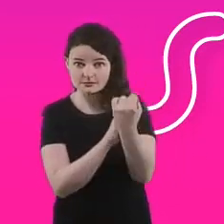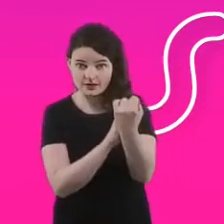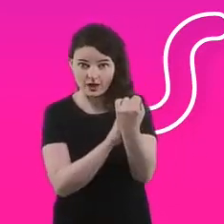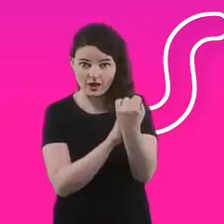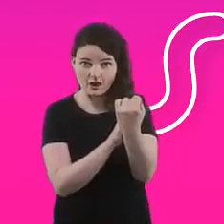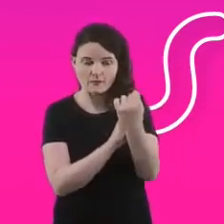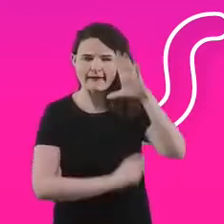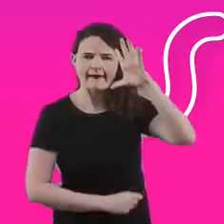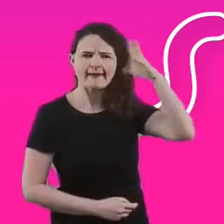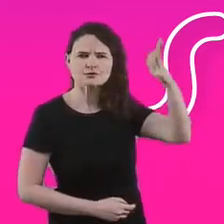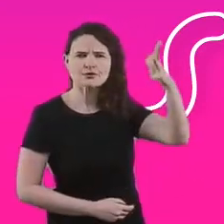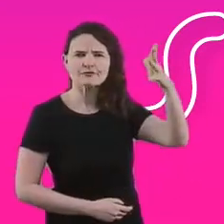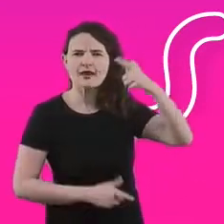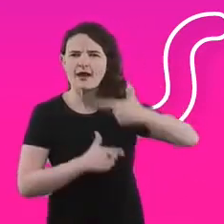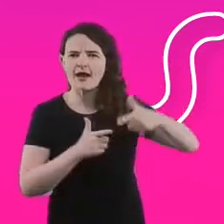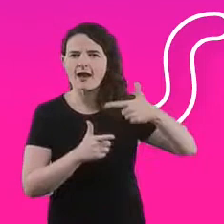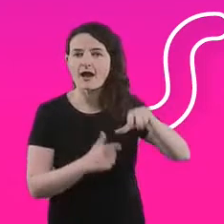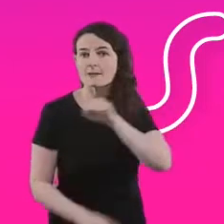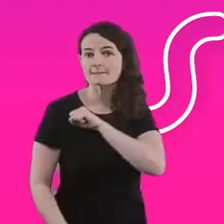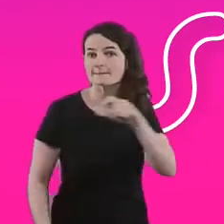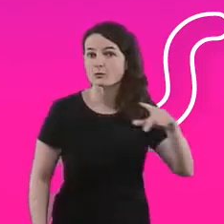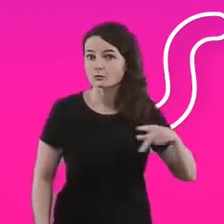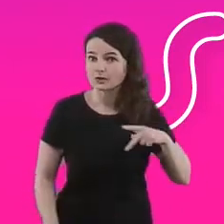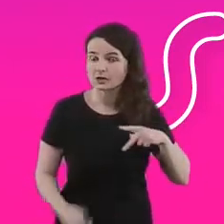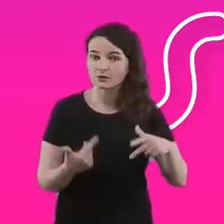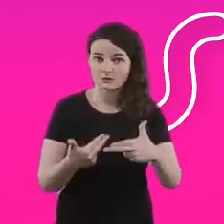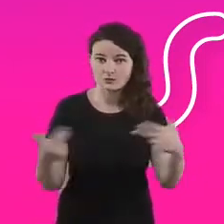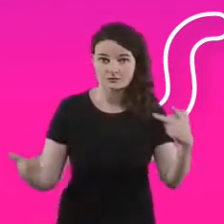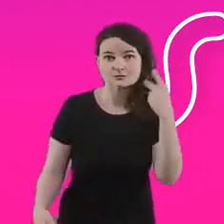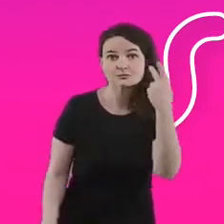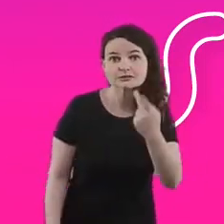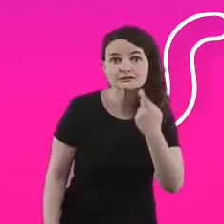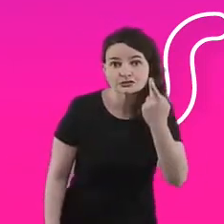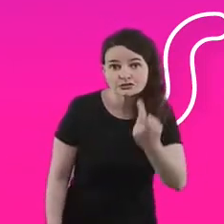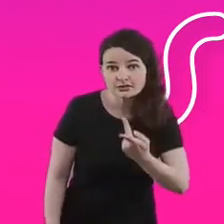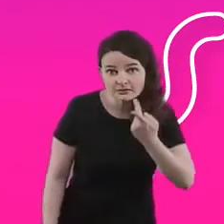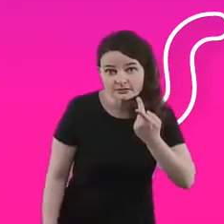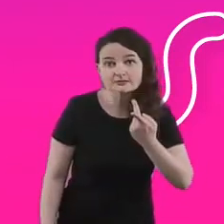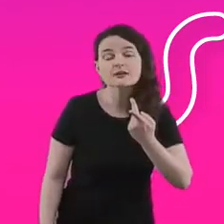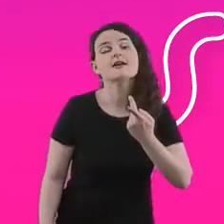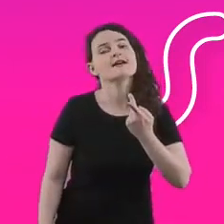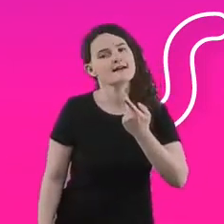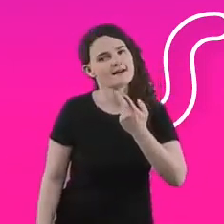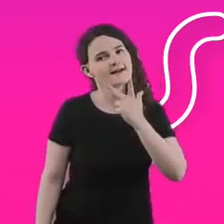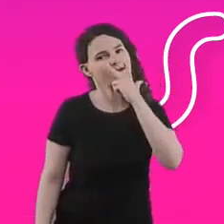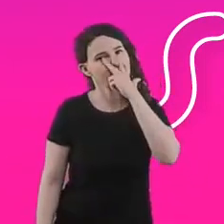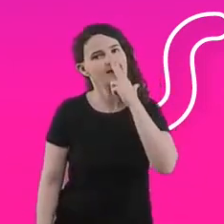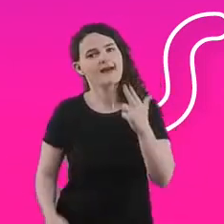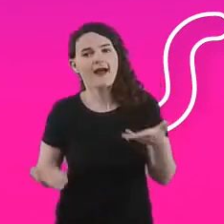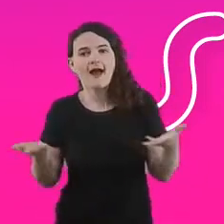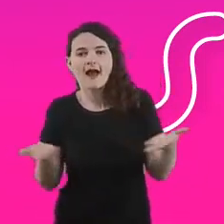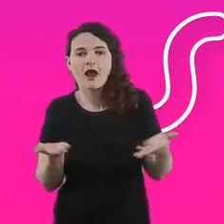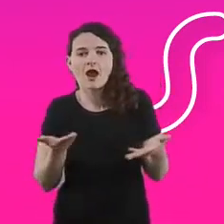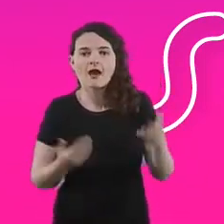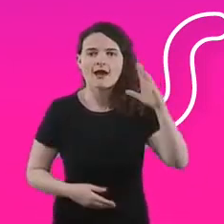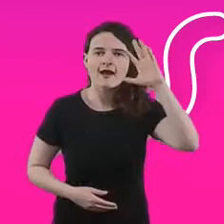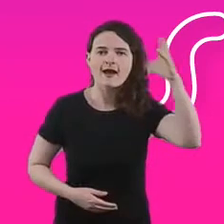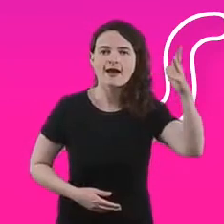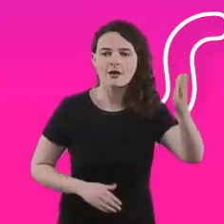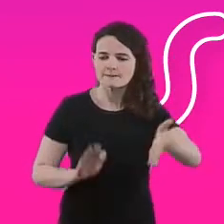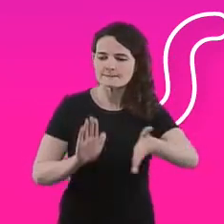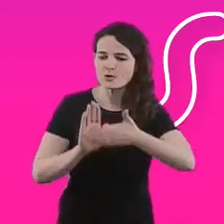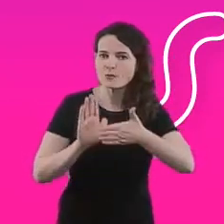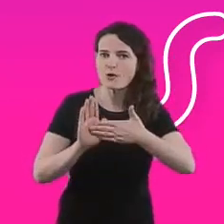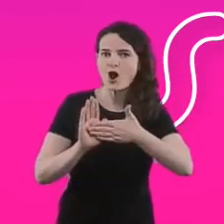problema público, né, nesse ponto de vista da política pública, hoje em dia, pensar em tentar resolver um problema e definir uma ação sem dados fica